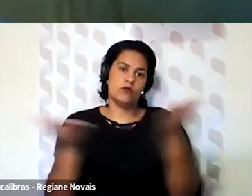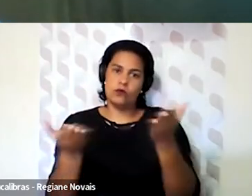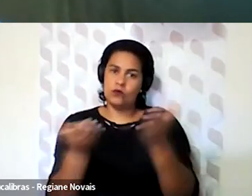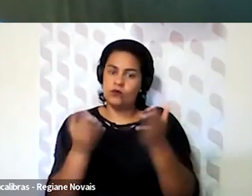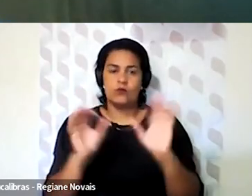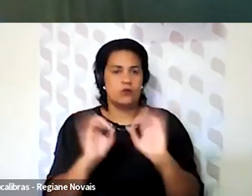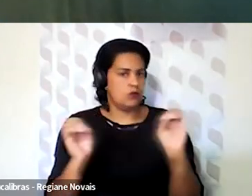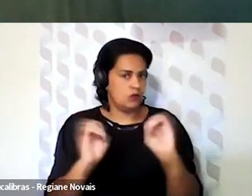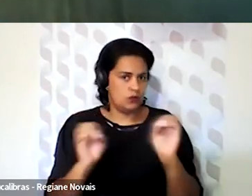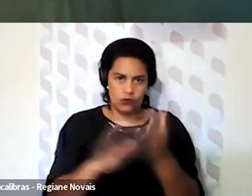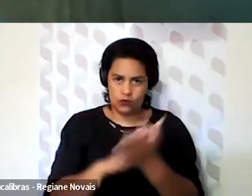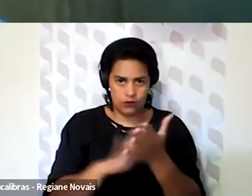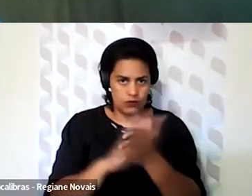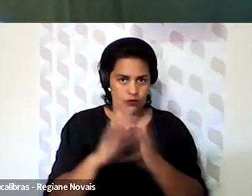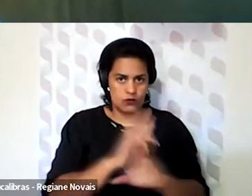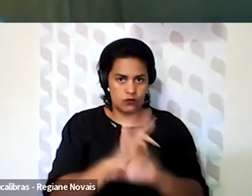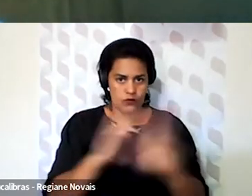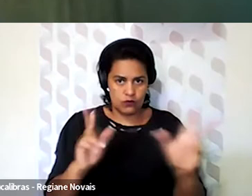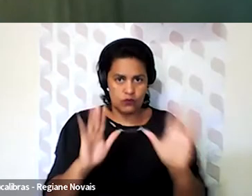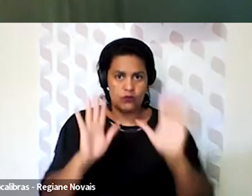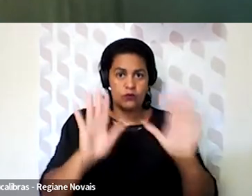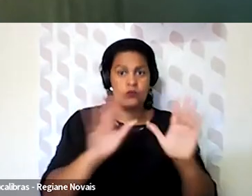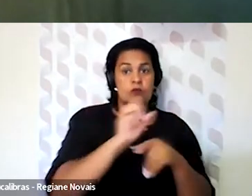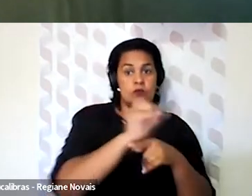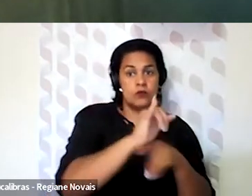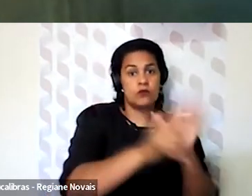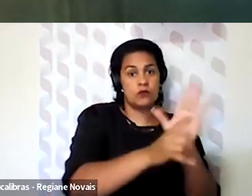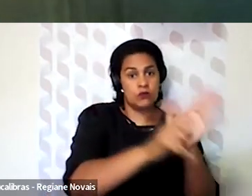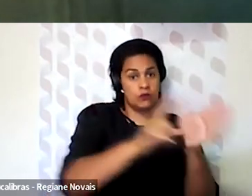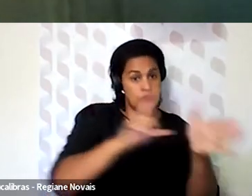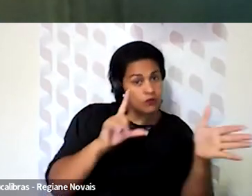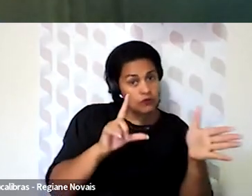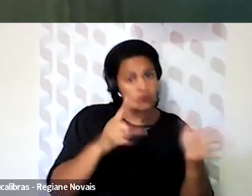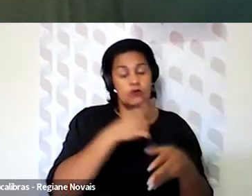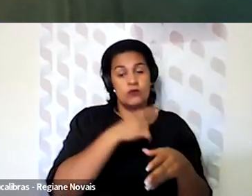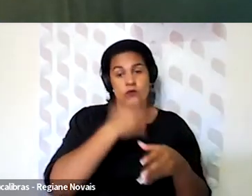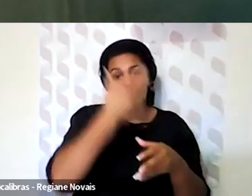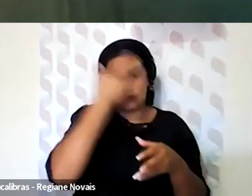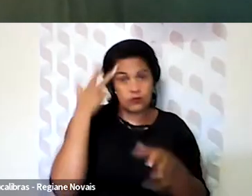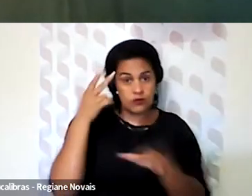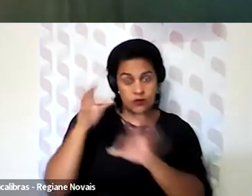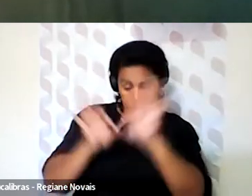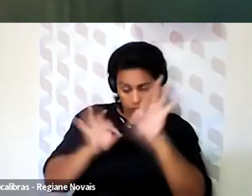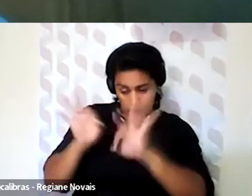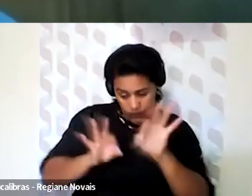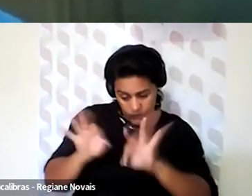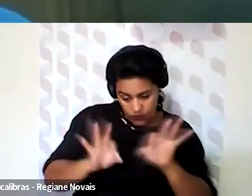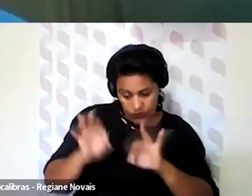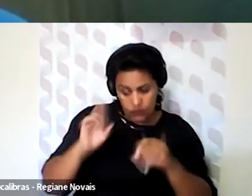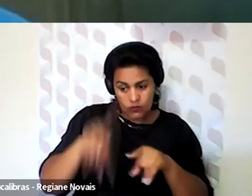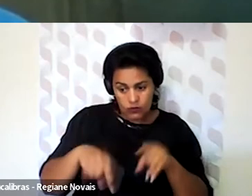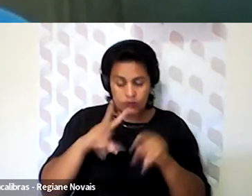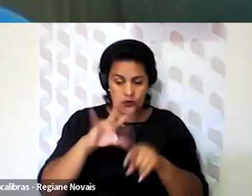a isso. Se antes a gente tinha, né, pessoas que se organizavam para falar sobre o processo